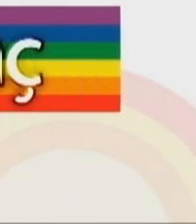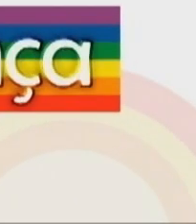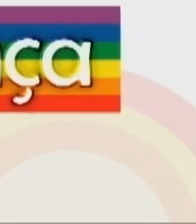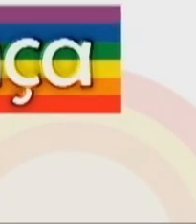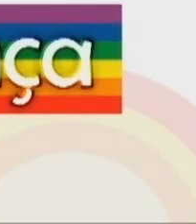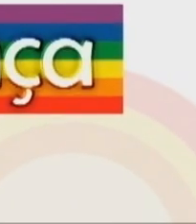faço